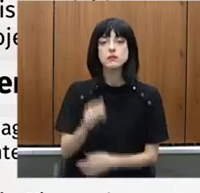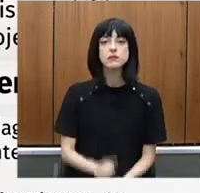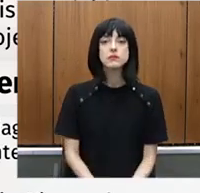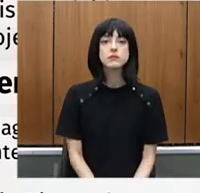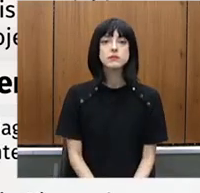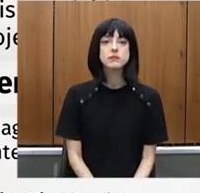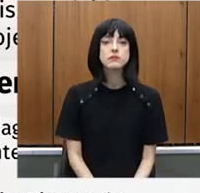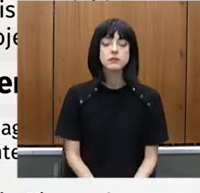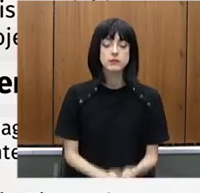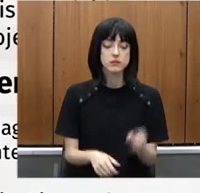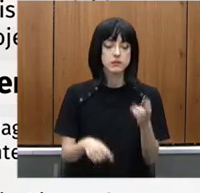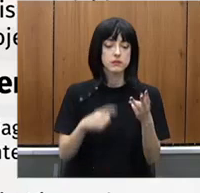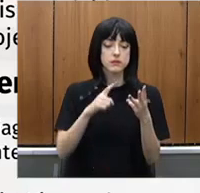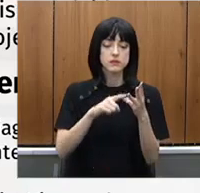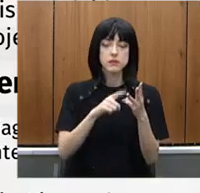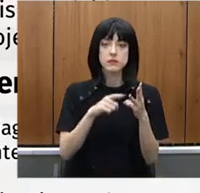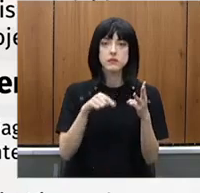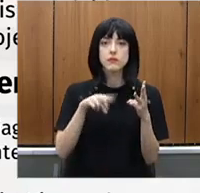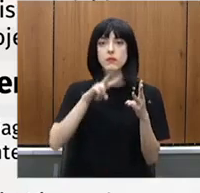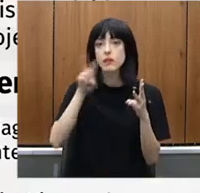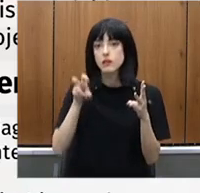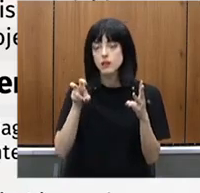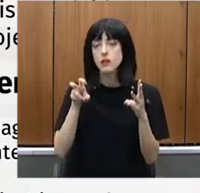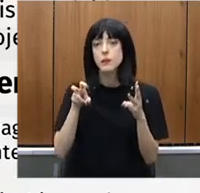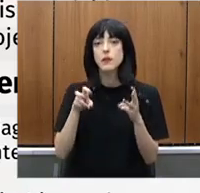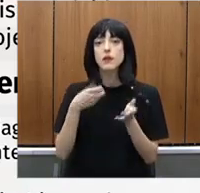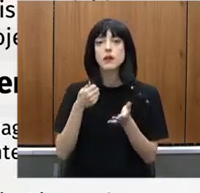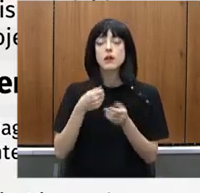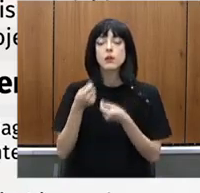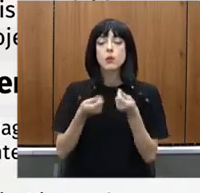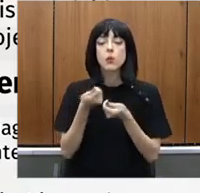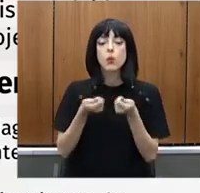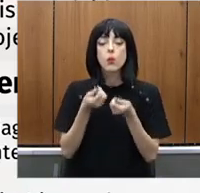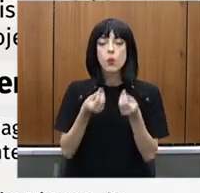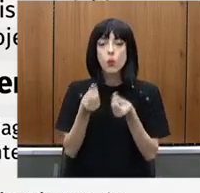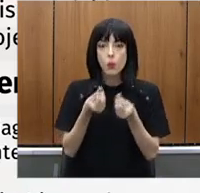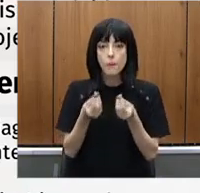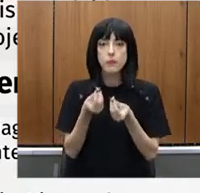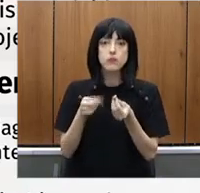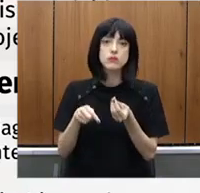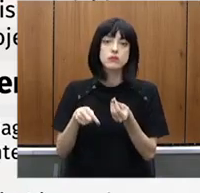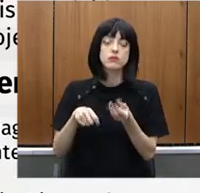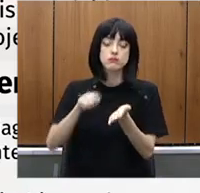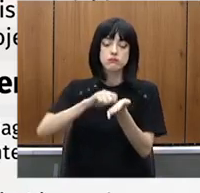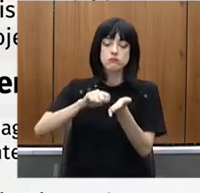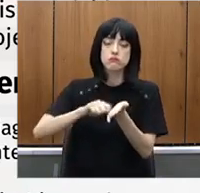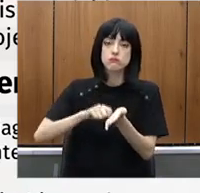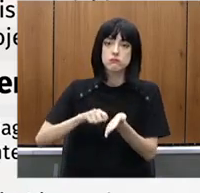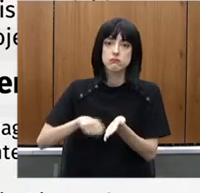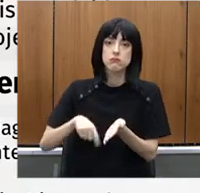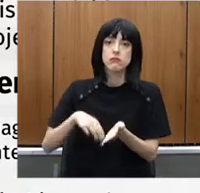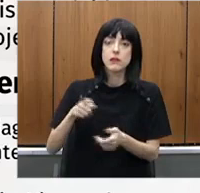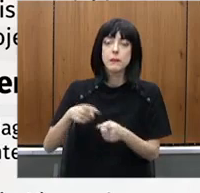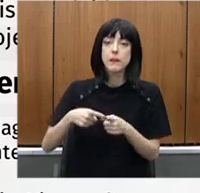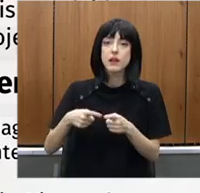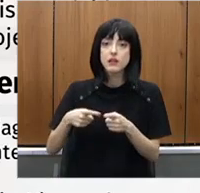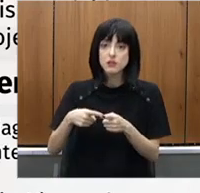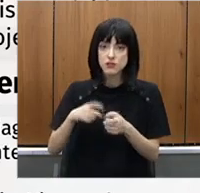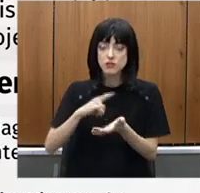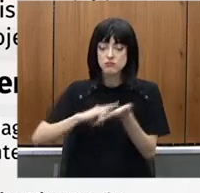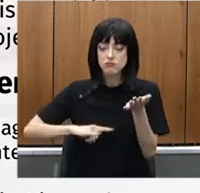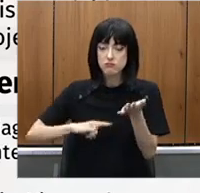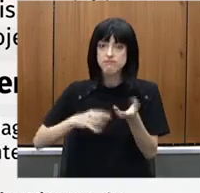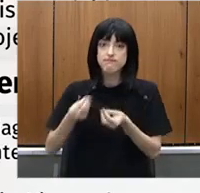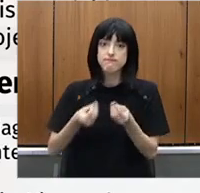hospital Vai facilitar demais o trabalho dos assistentes lá na área de saúde e o terceiro lugar um projeto social quero minha fada